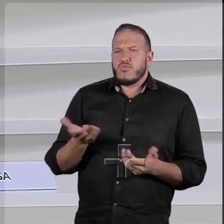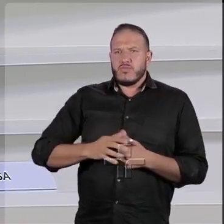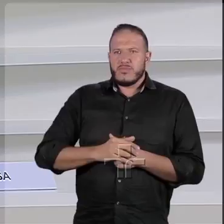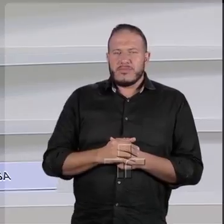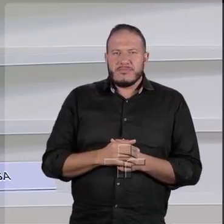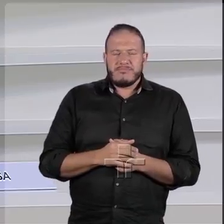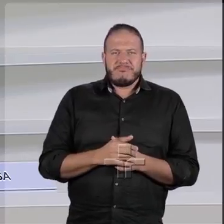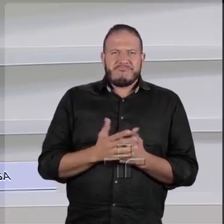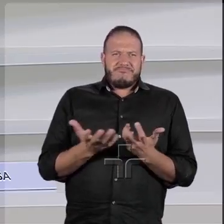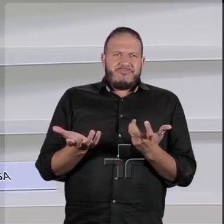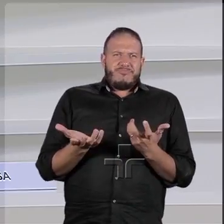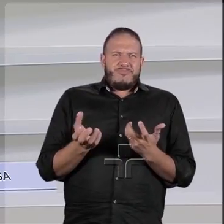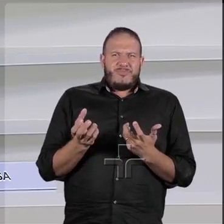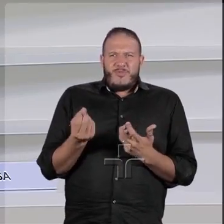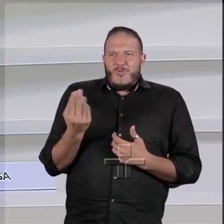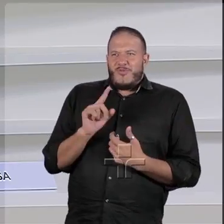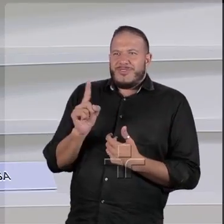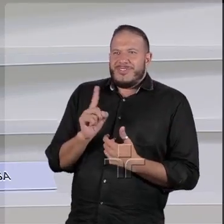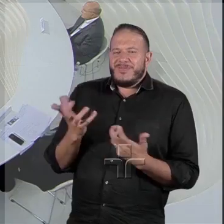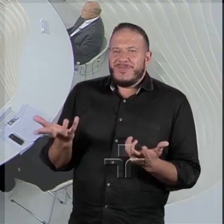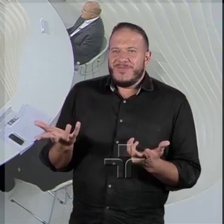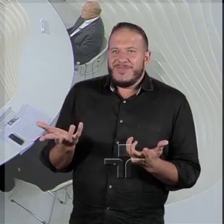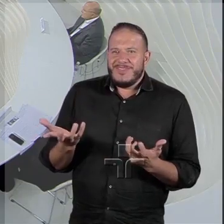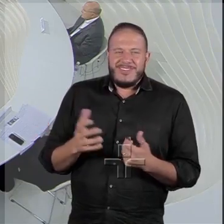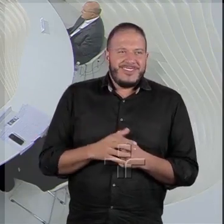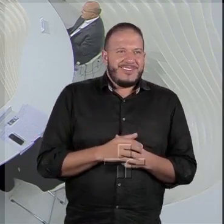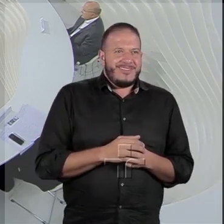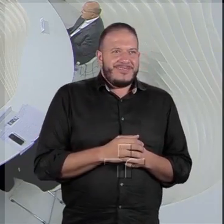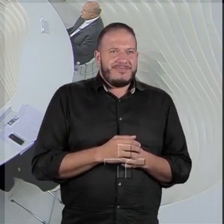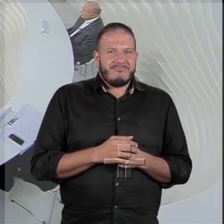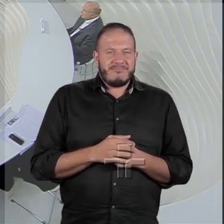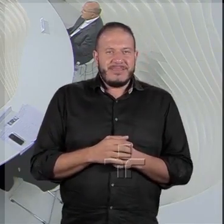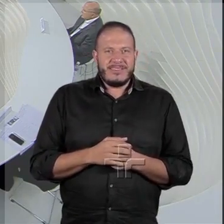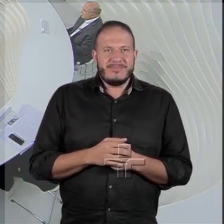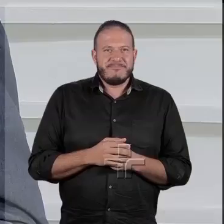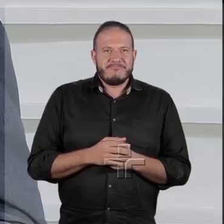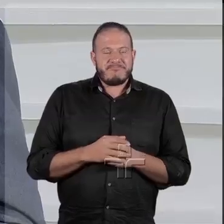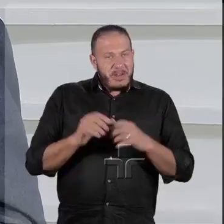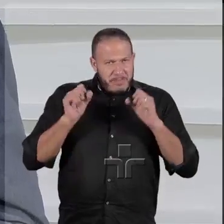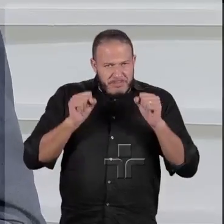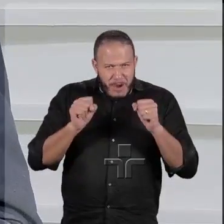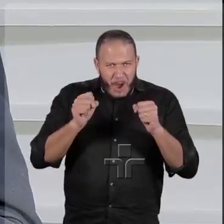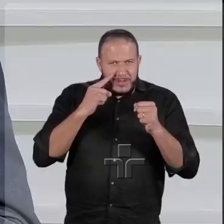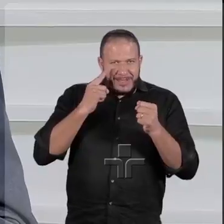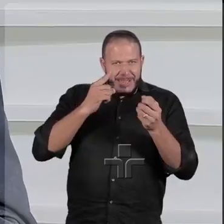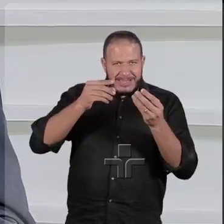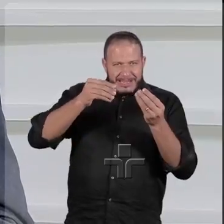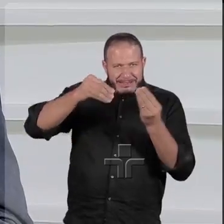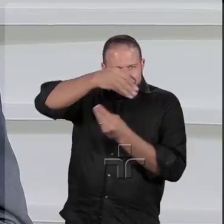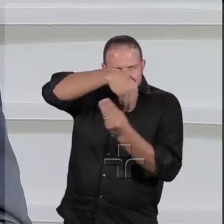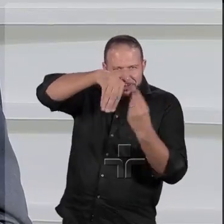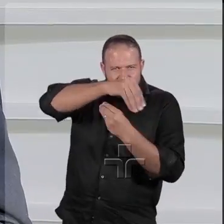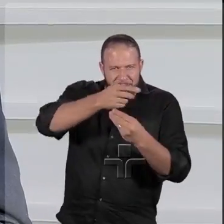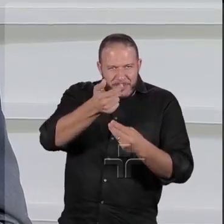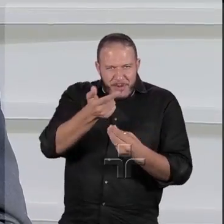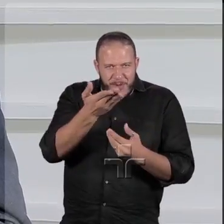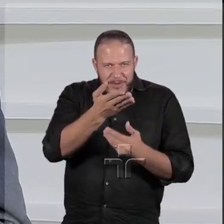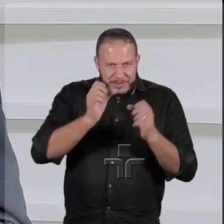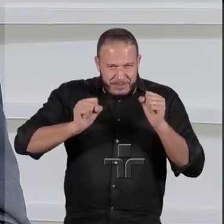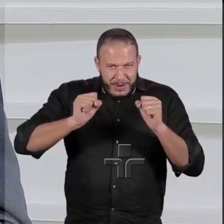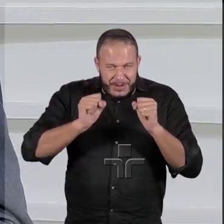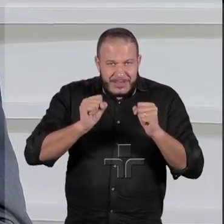Deixa eu fazer. Ou não? Verdade. Posso tentar fazer uma mistura aqui, Por favor. que